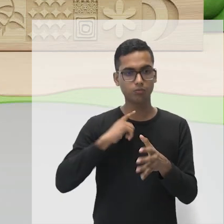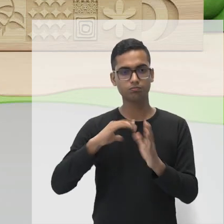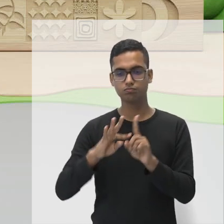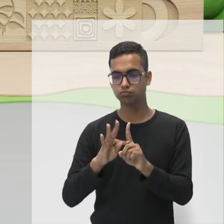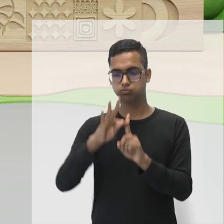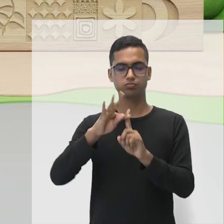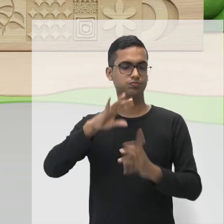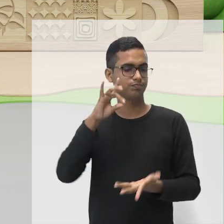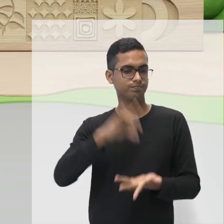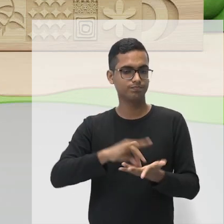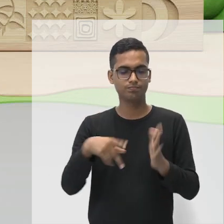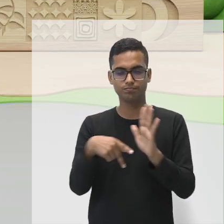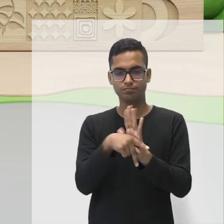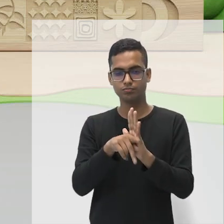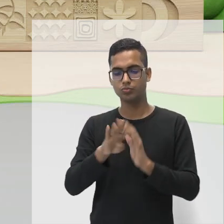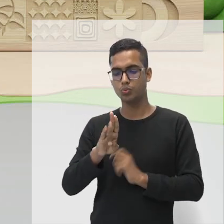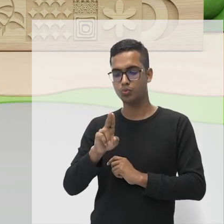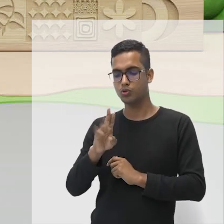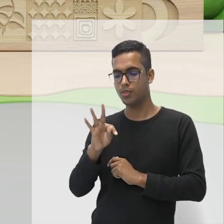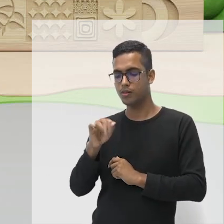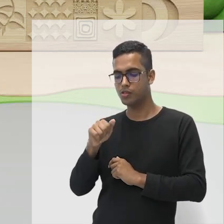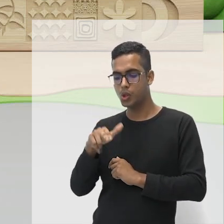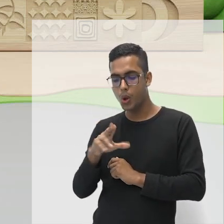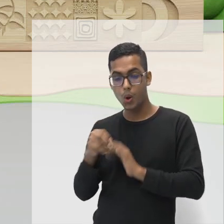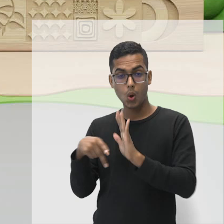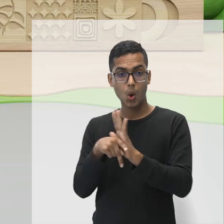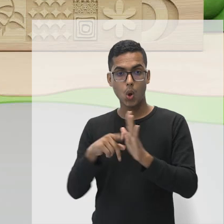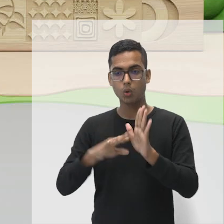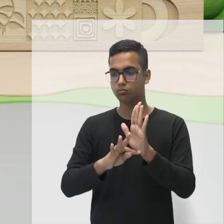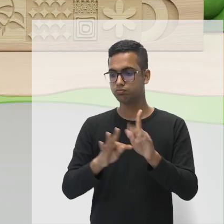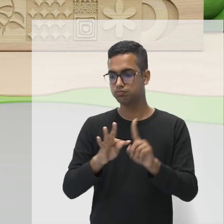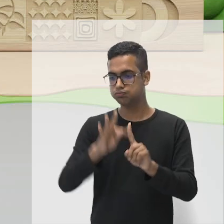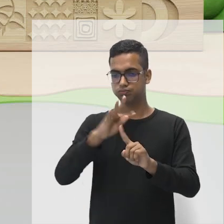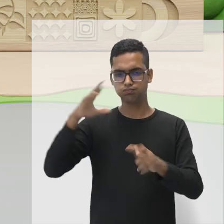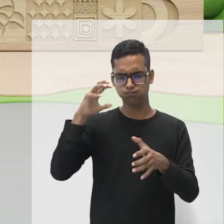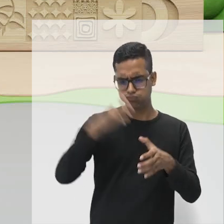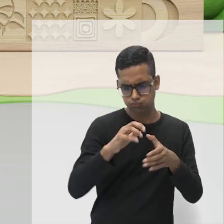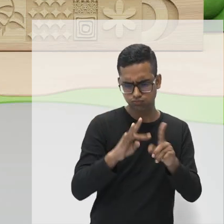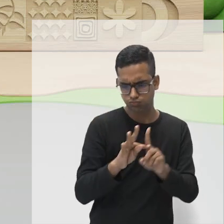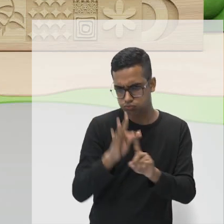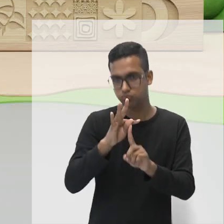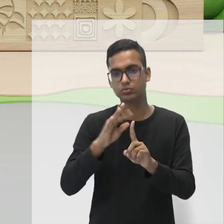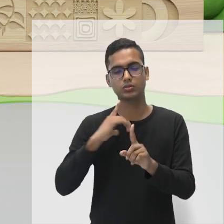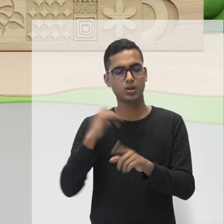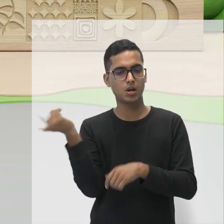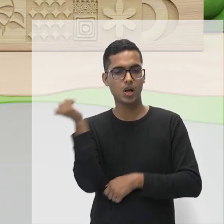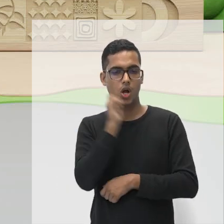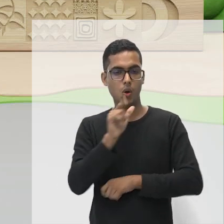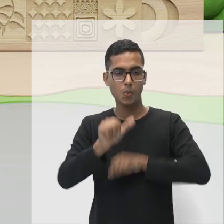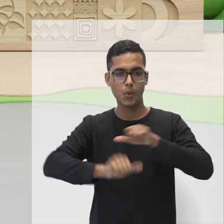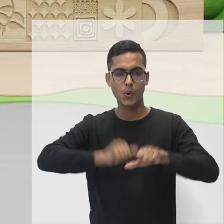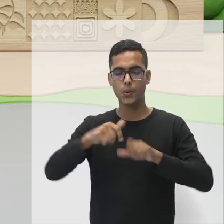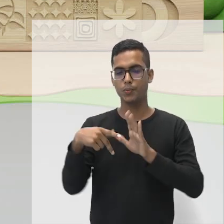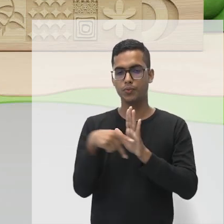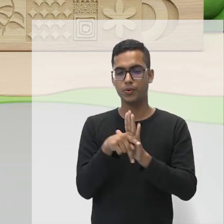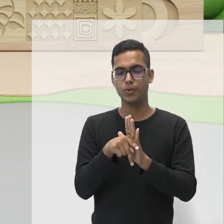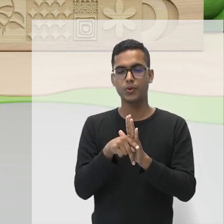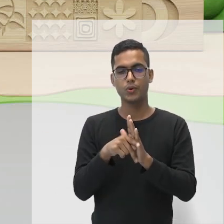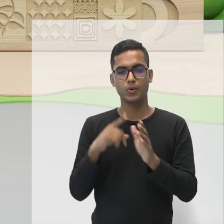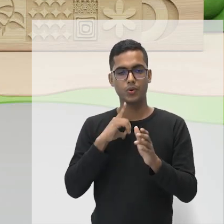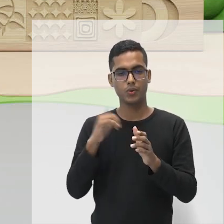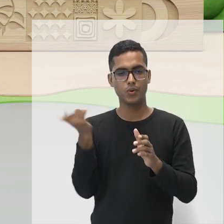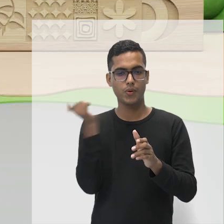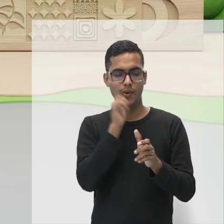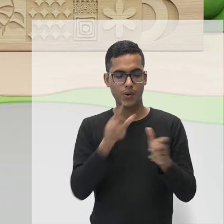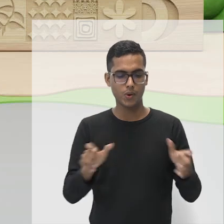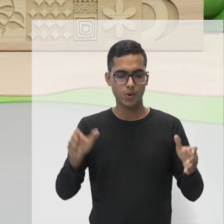Novamente, o gás butano, com o aumento da pressão, né, ele vai ser conduzido para ser